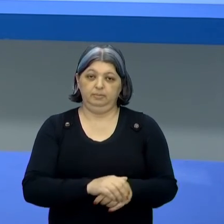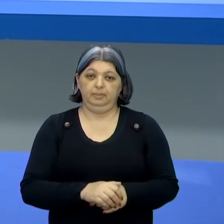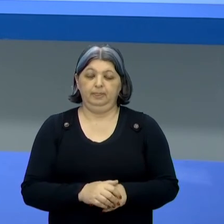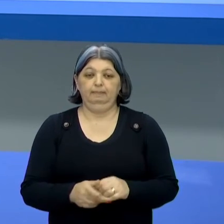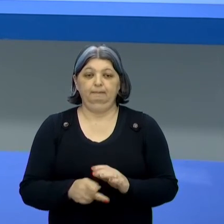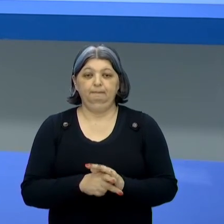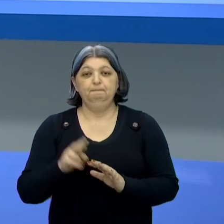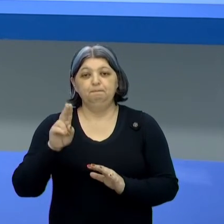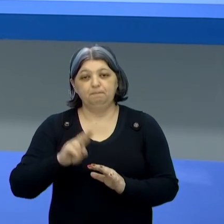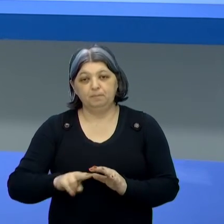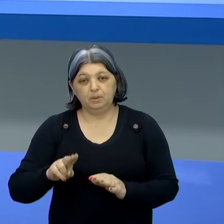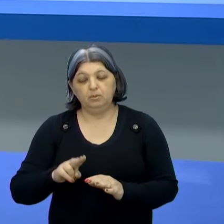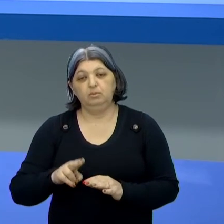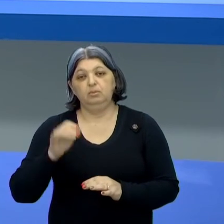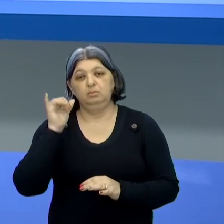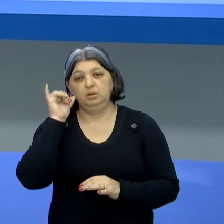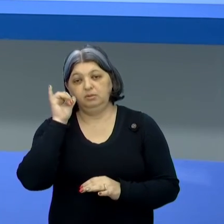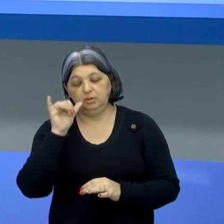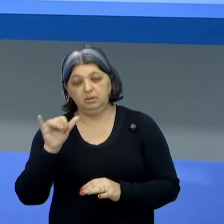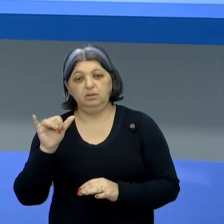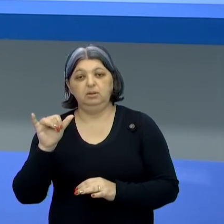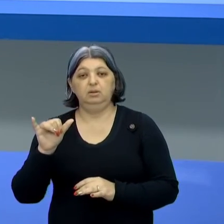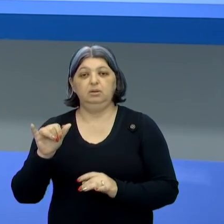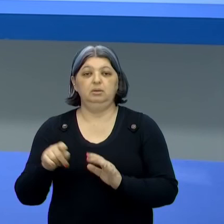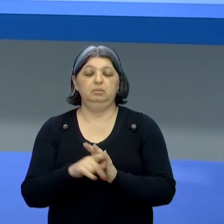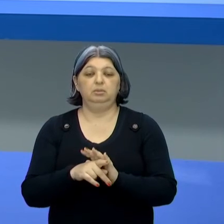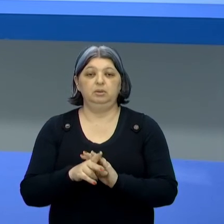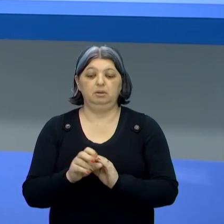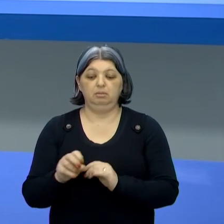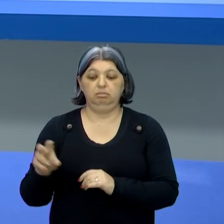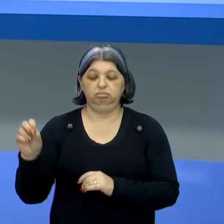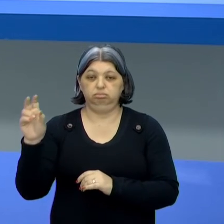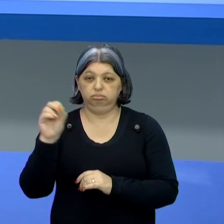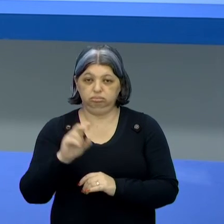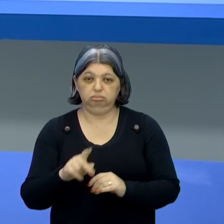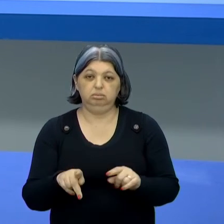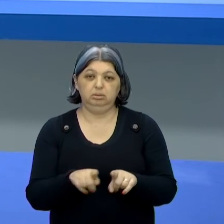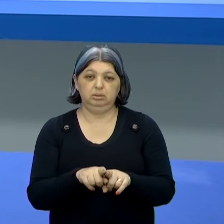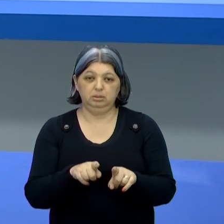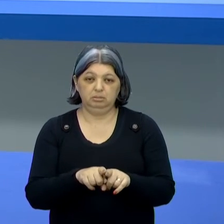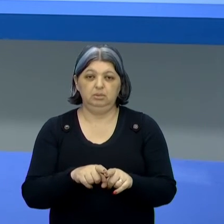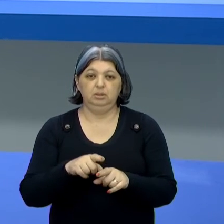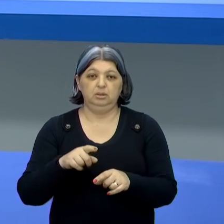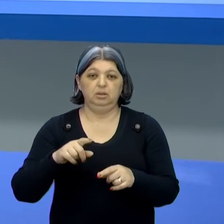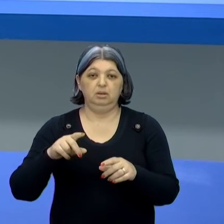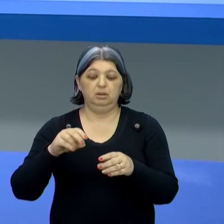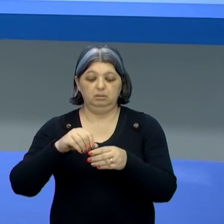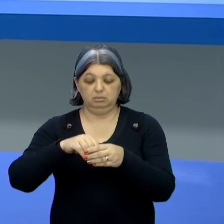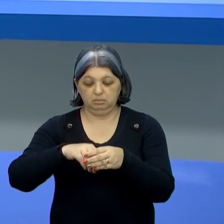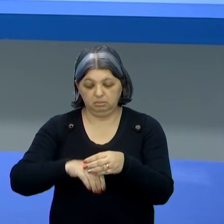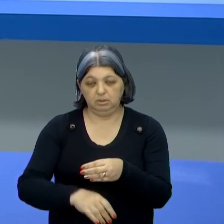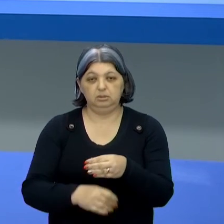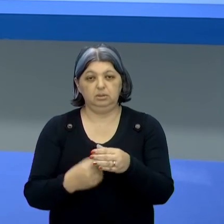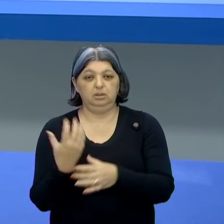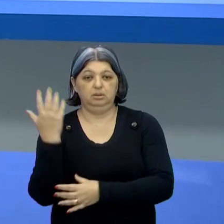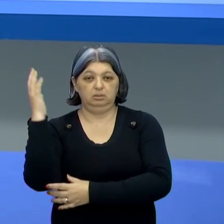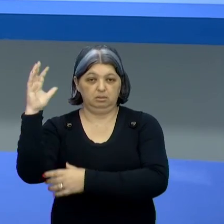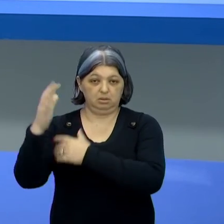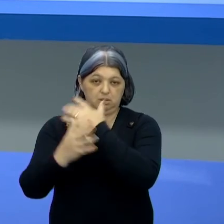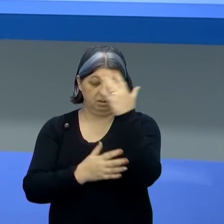diminuição de uso de agroquímico, técnicas de agroflorestamento, né, técnicas